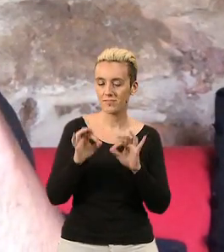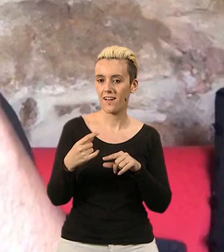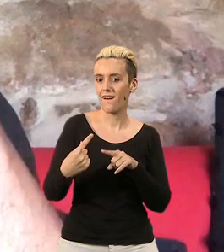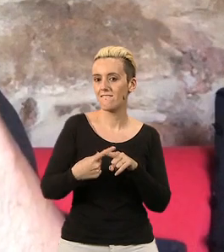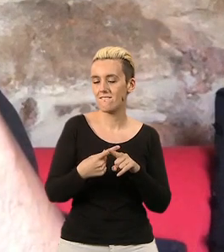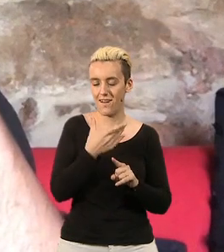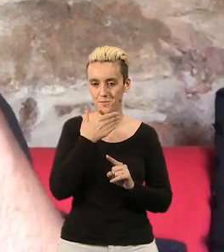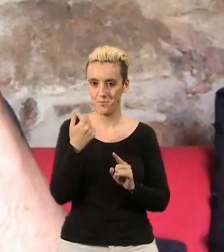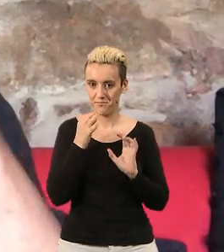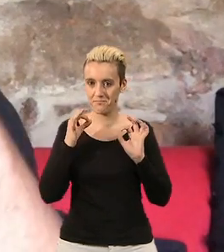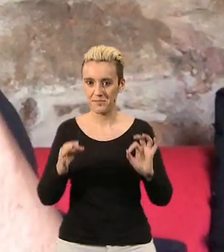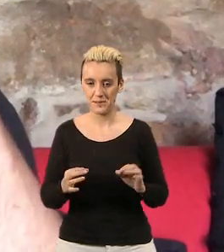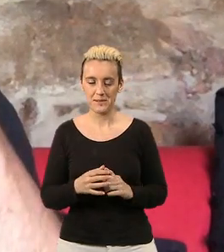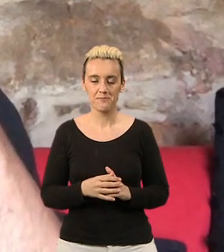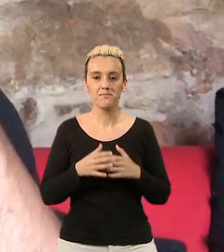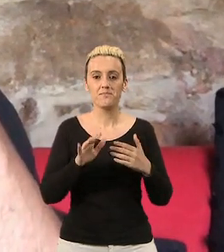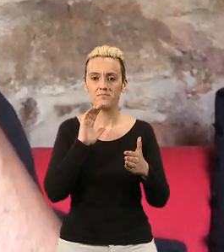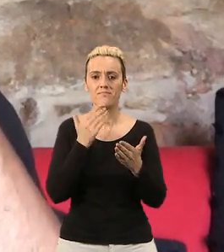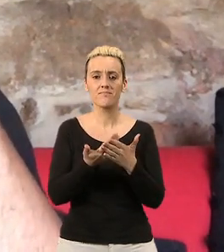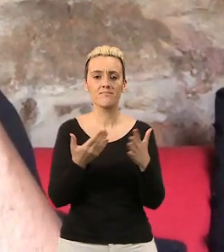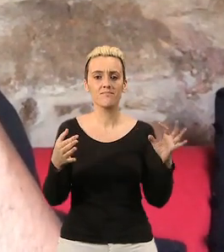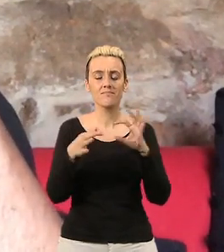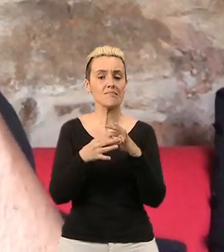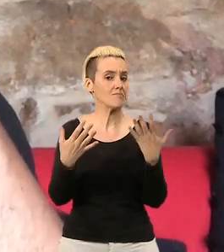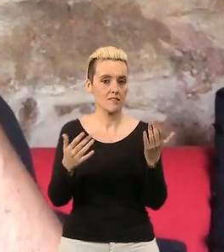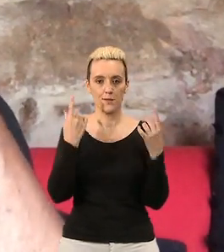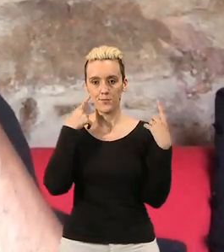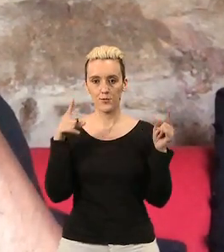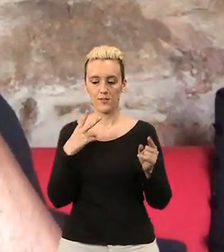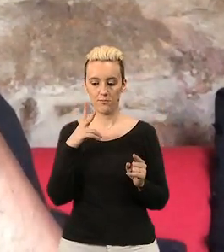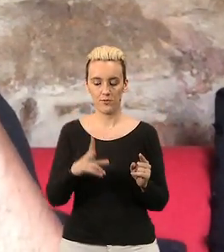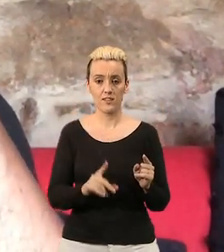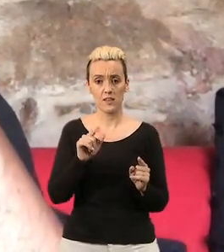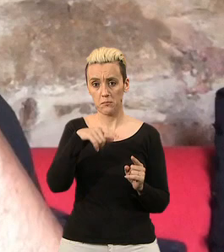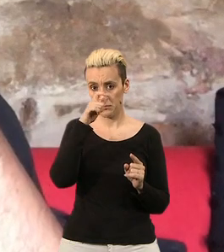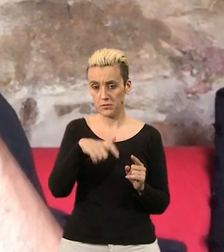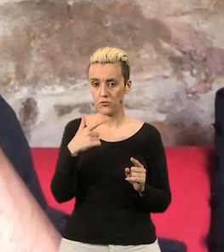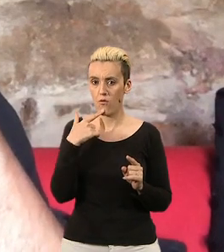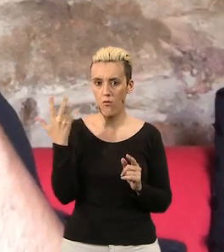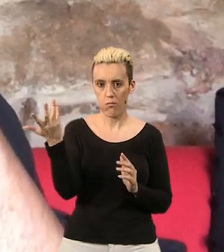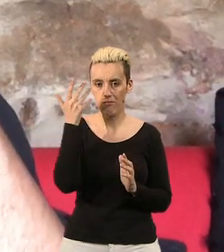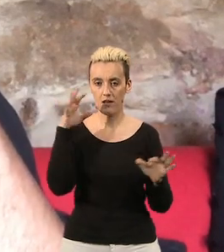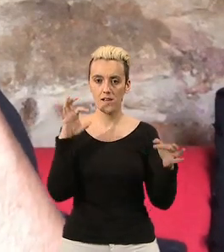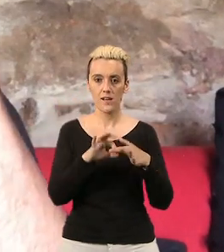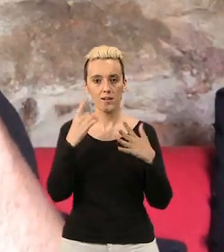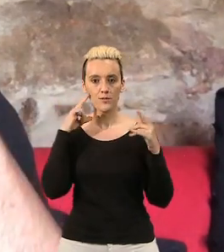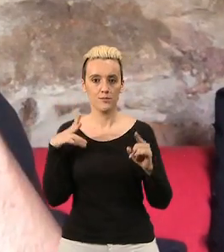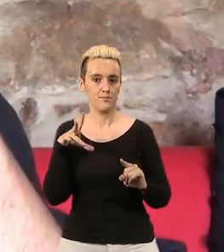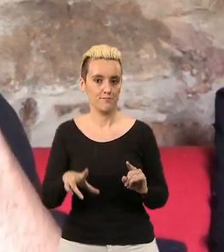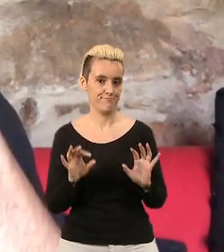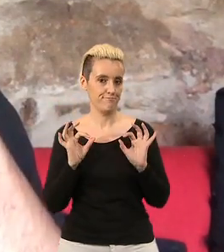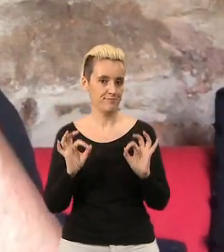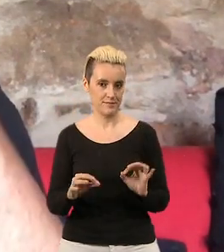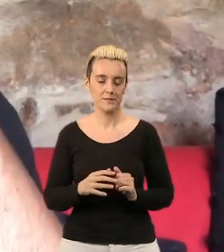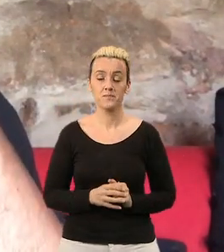muito interessante e muito bonito, dedicado à música portuguesa e aos grandes compositores ligados à música